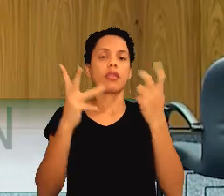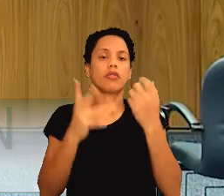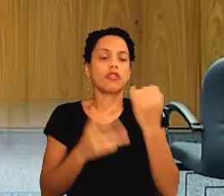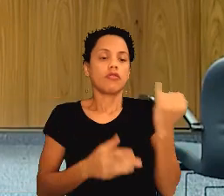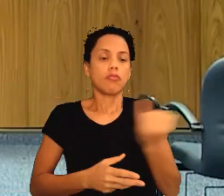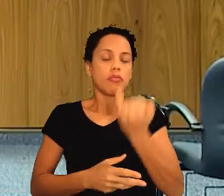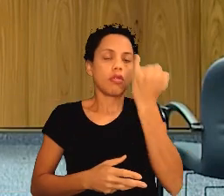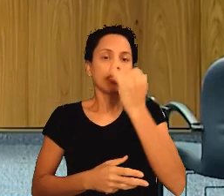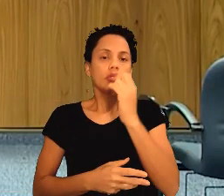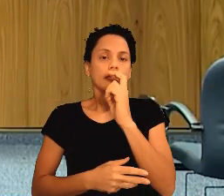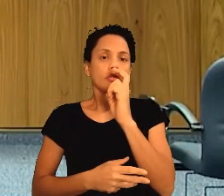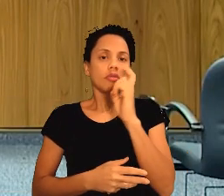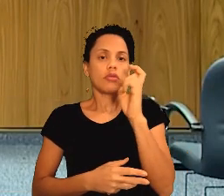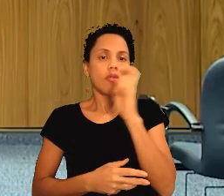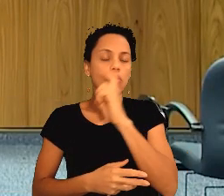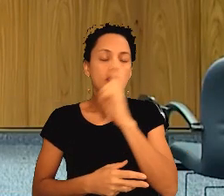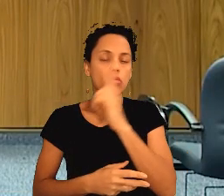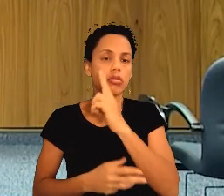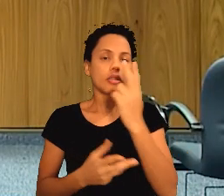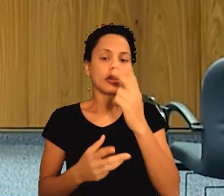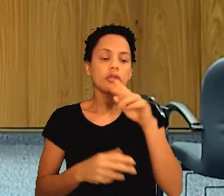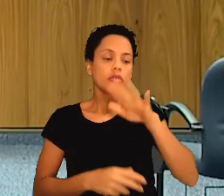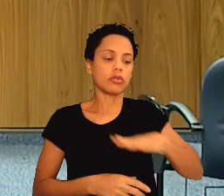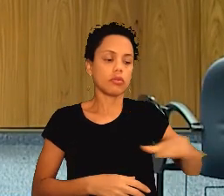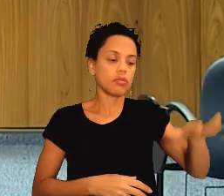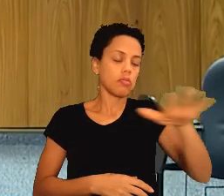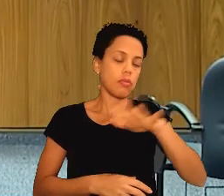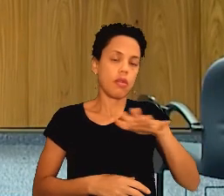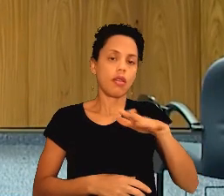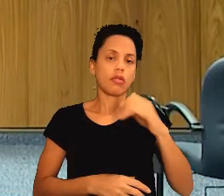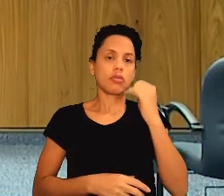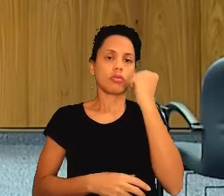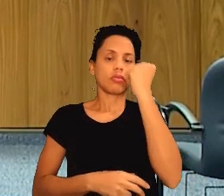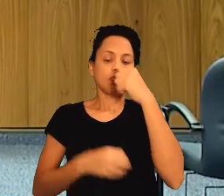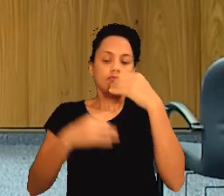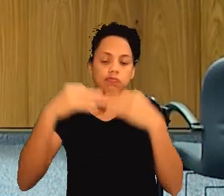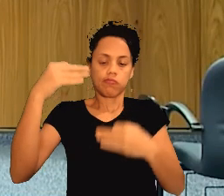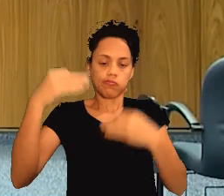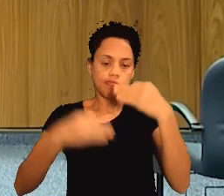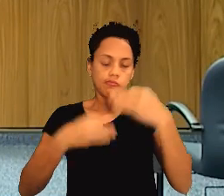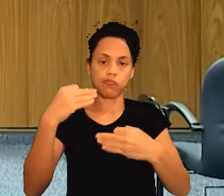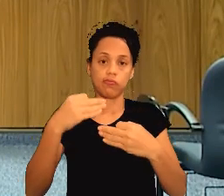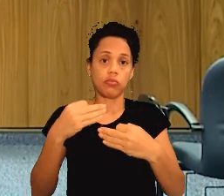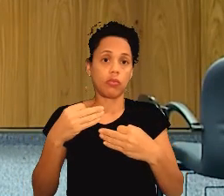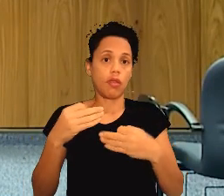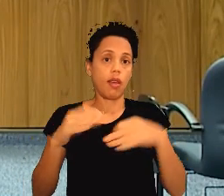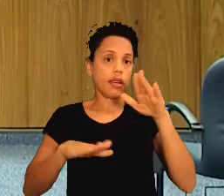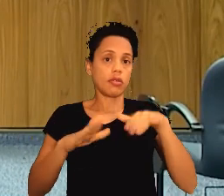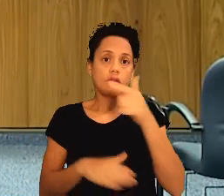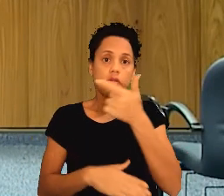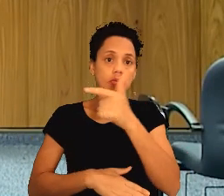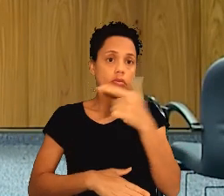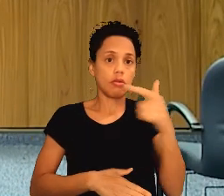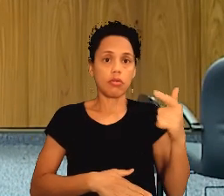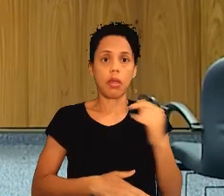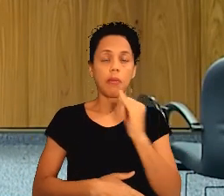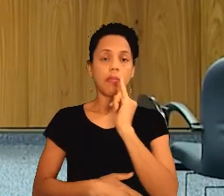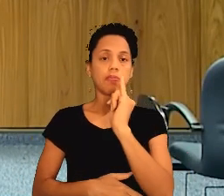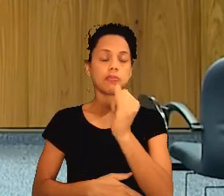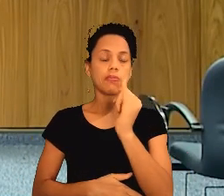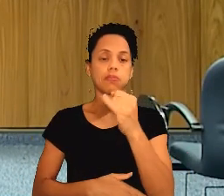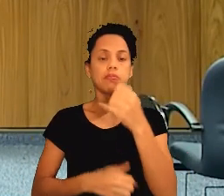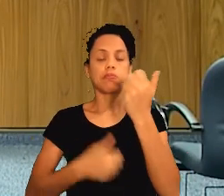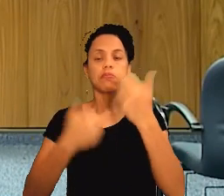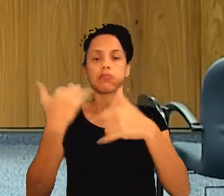tão urgente e dramática num espaço do Poder Judiciário. A gente sabe que não é sempre que a gente tem abertura para falar sobre violações